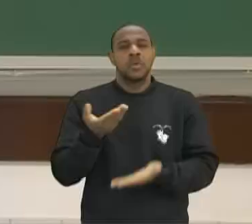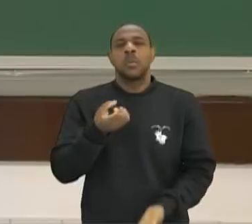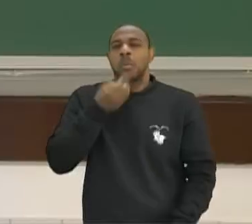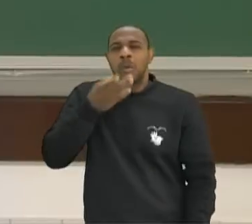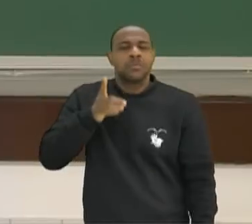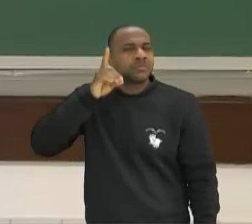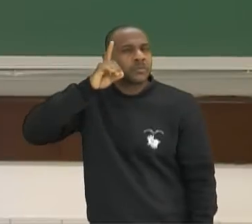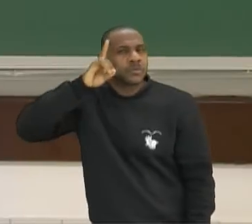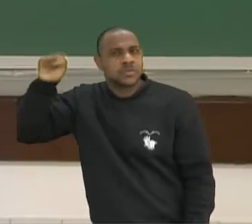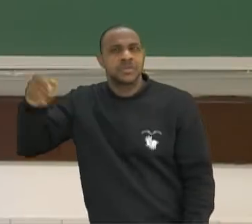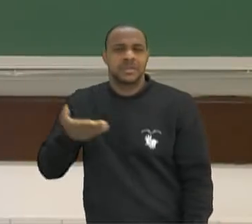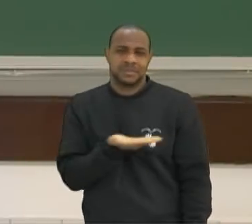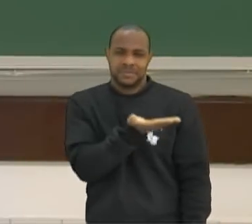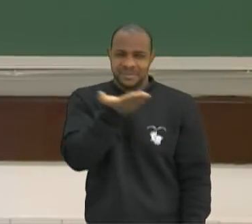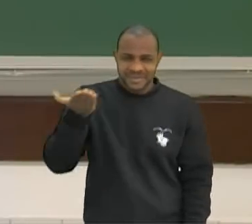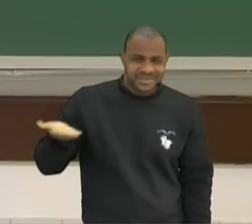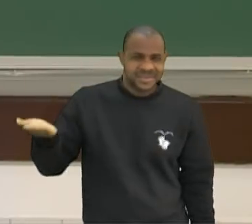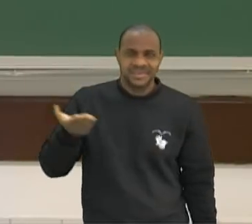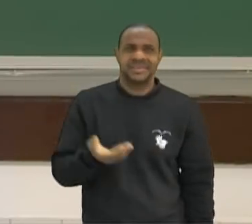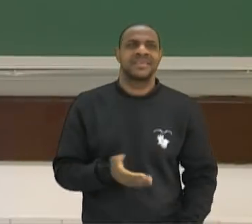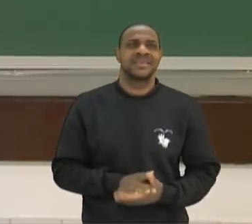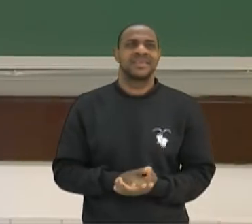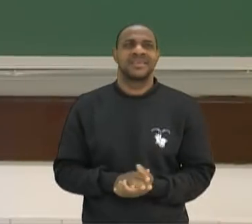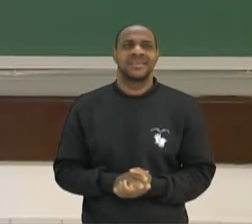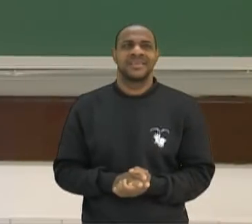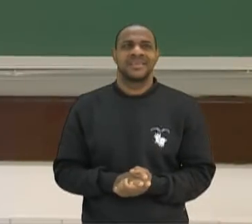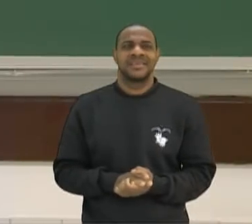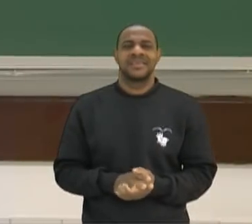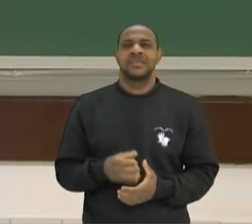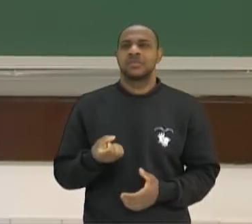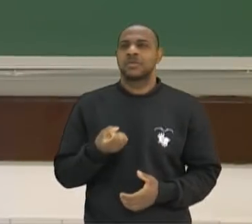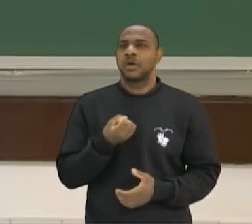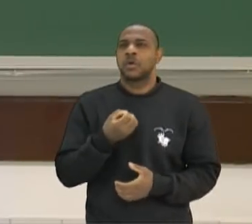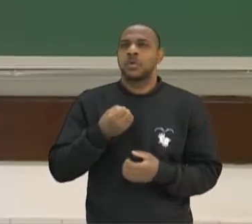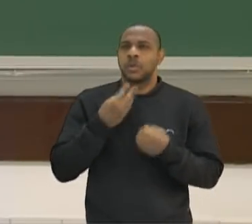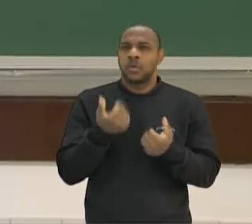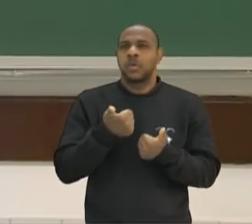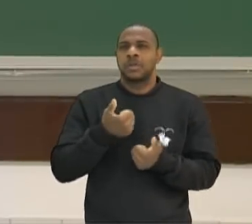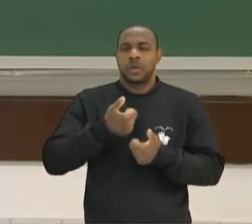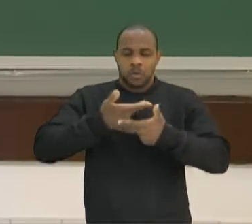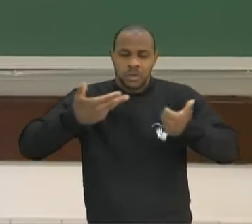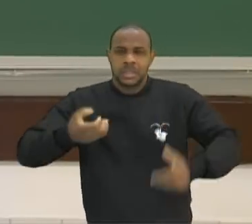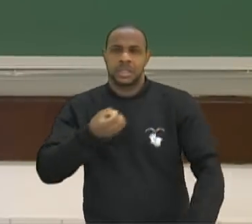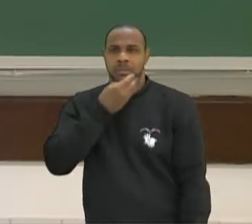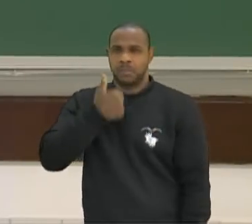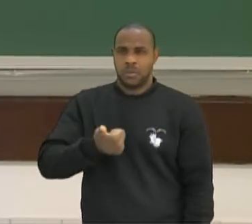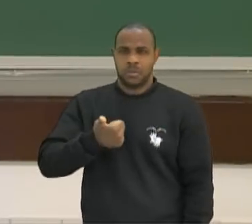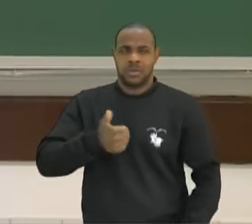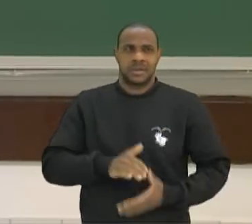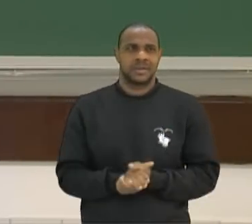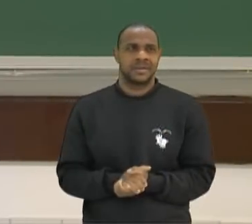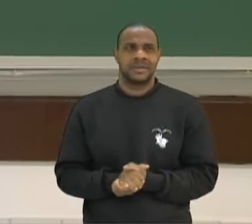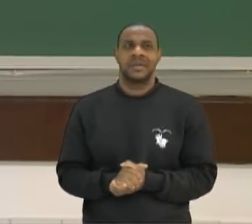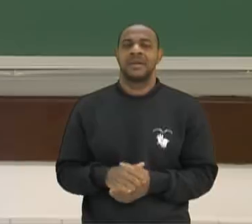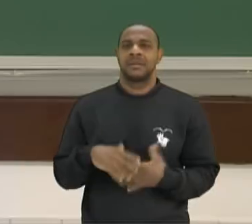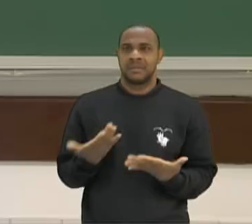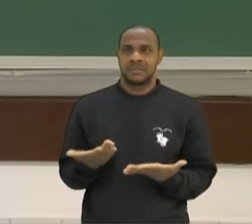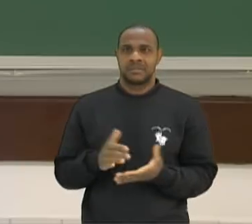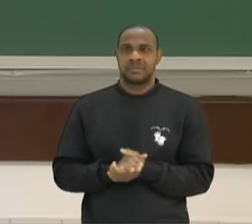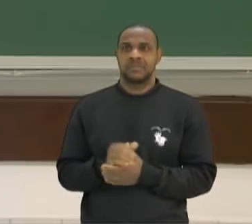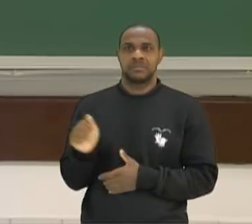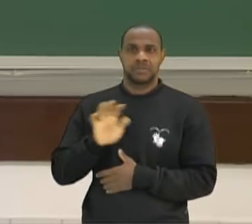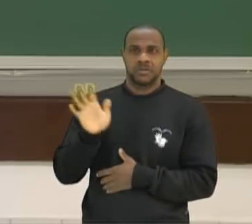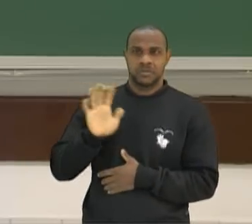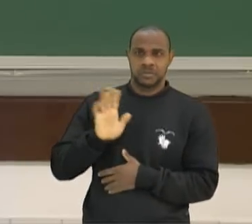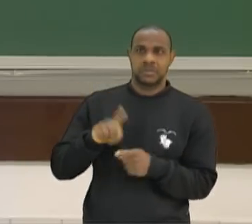dia para vocês e só vibrações positivas. Vou me despedir com o